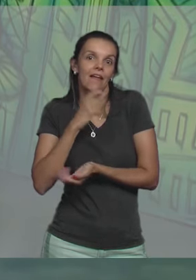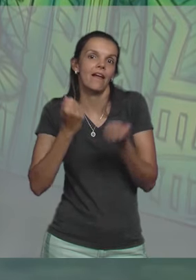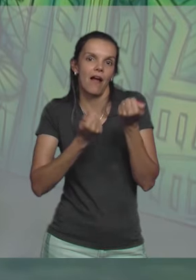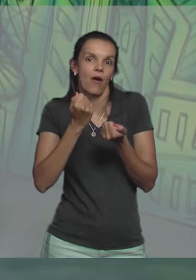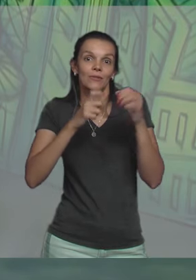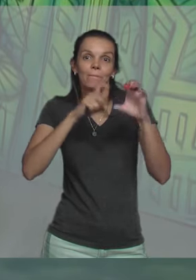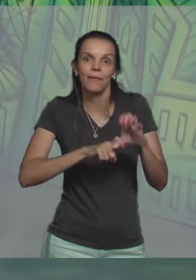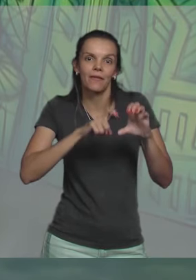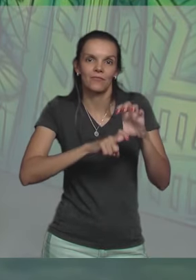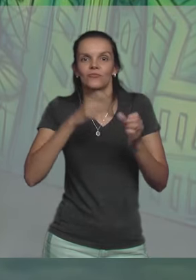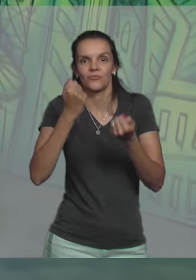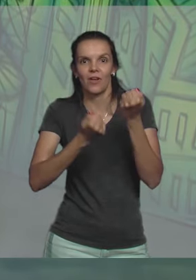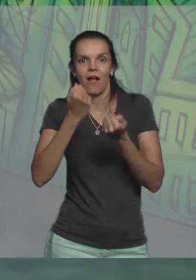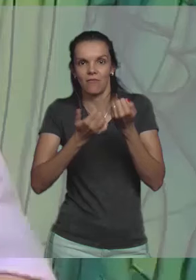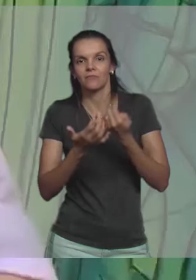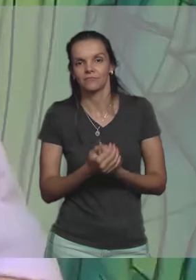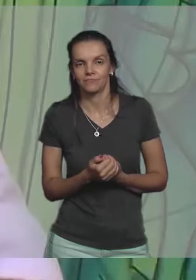nesse sentido, né?